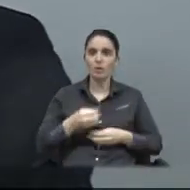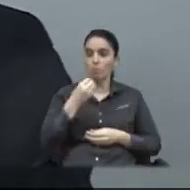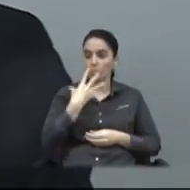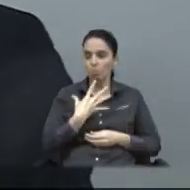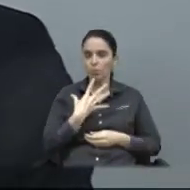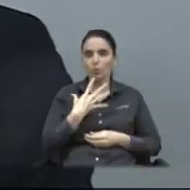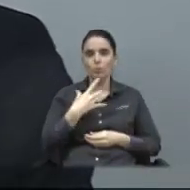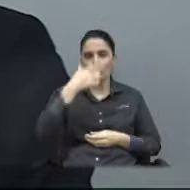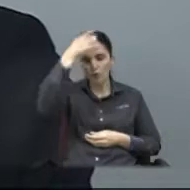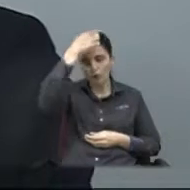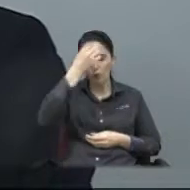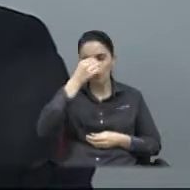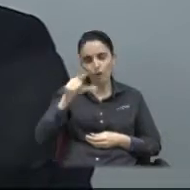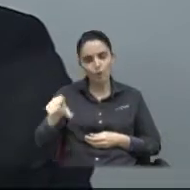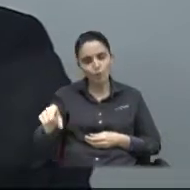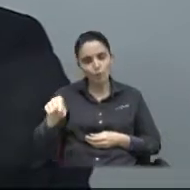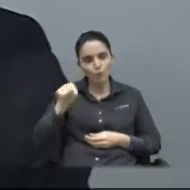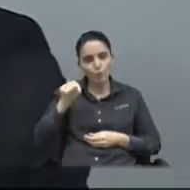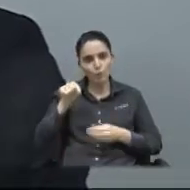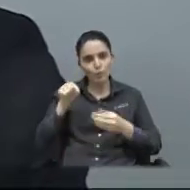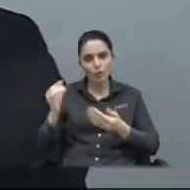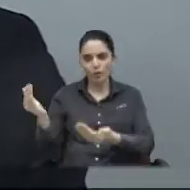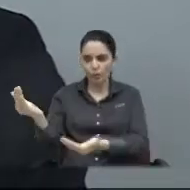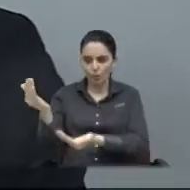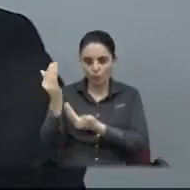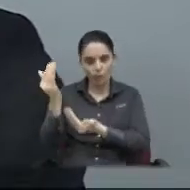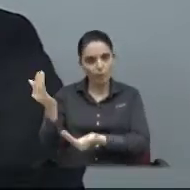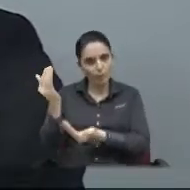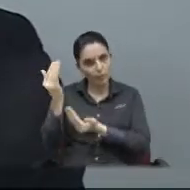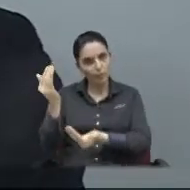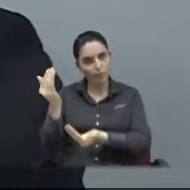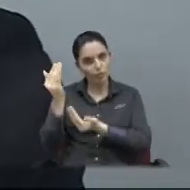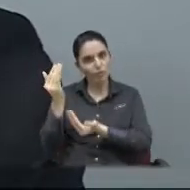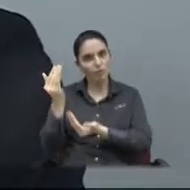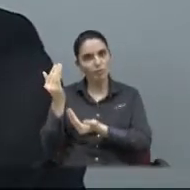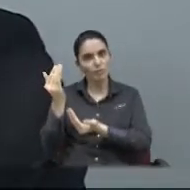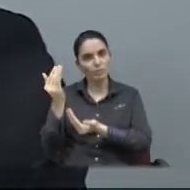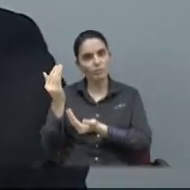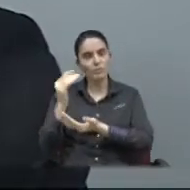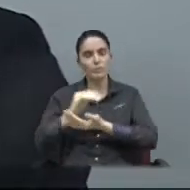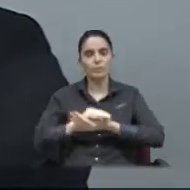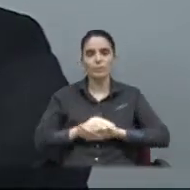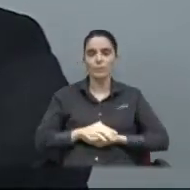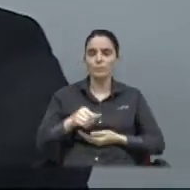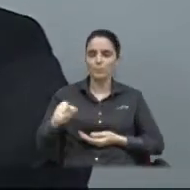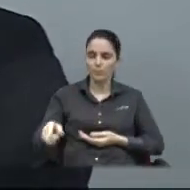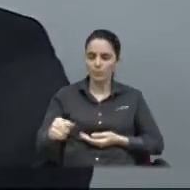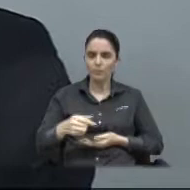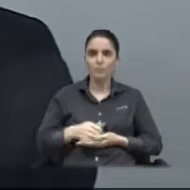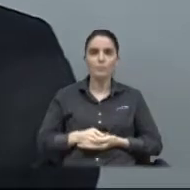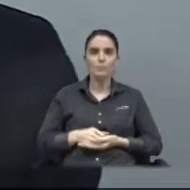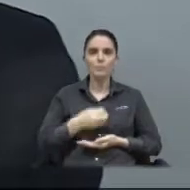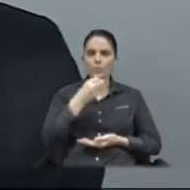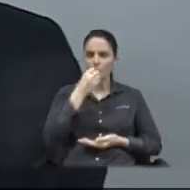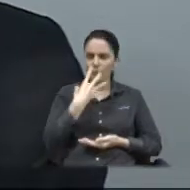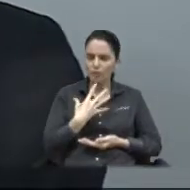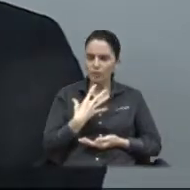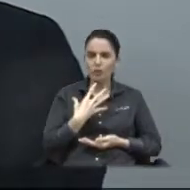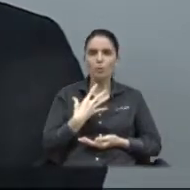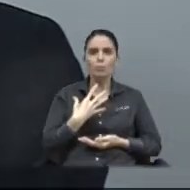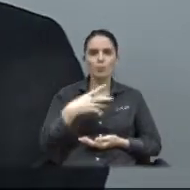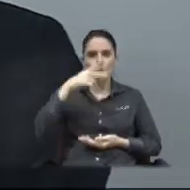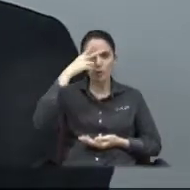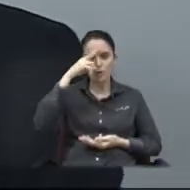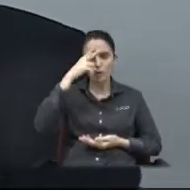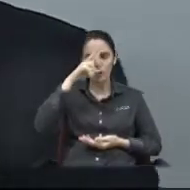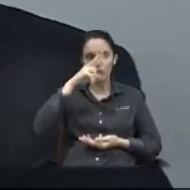Rafael, de homenagear uma pessoa que realmente tem feito e escreveu a história na nossa